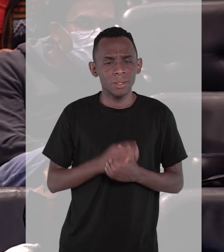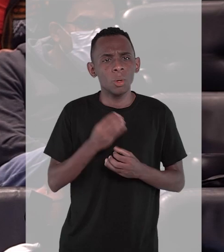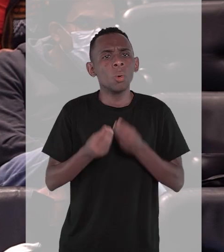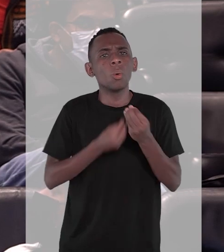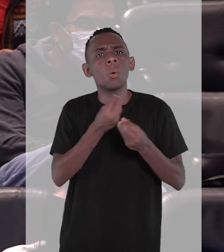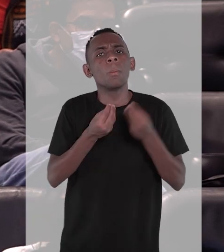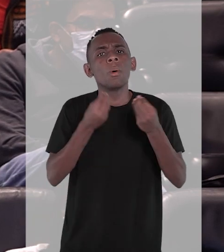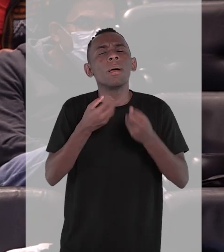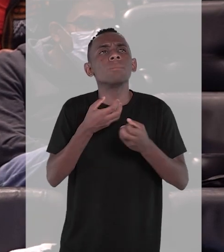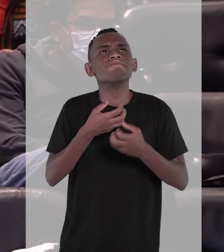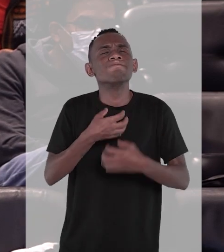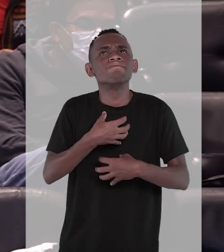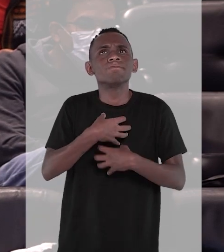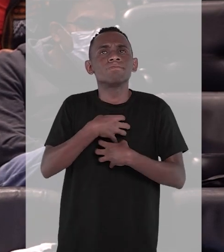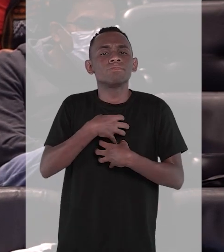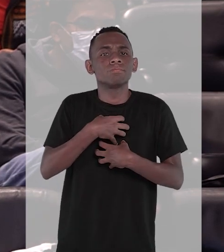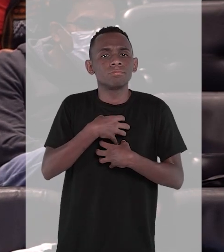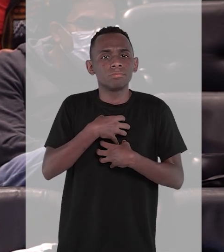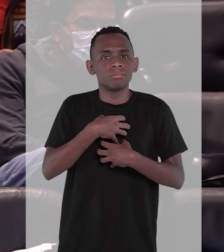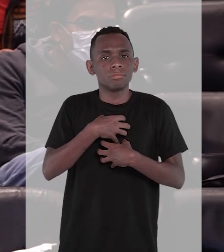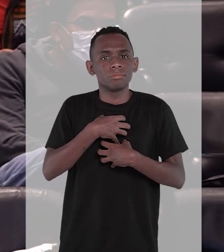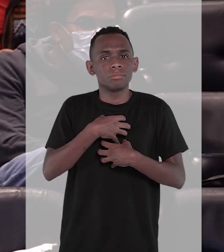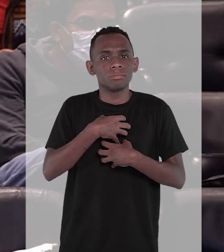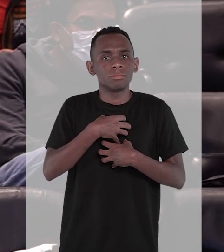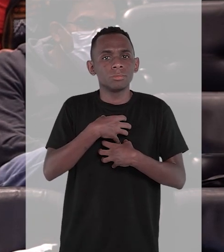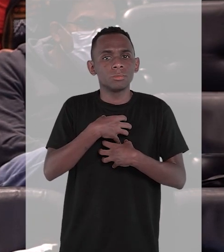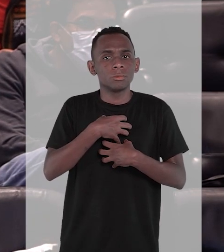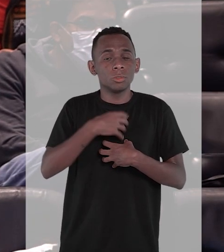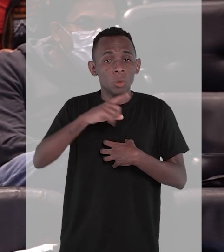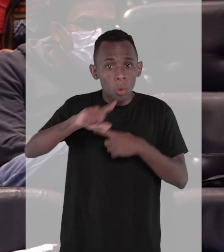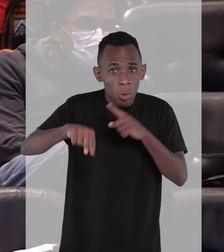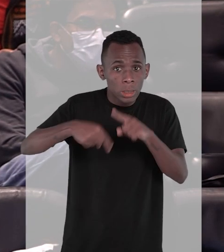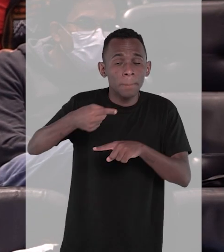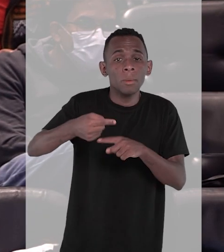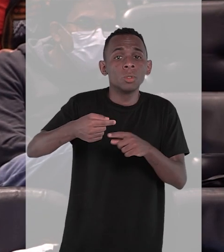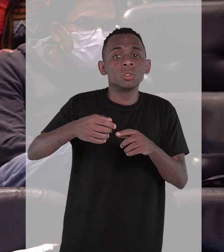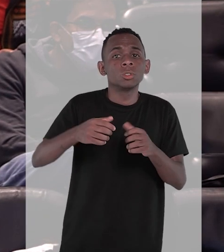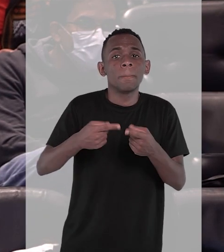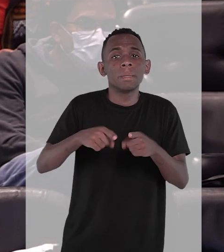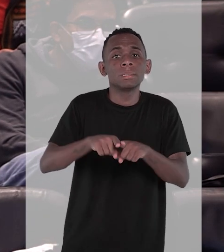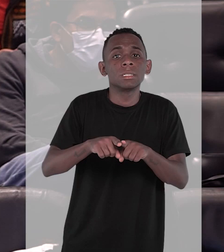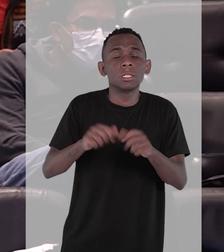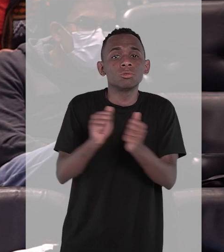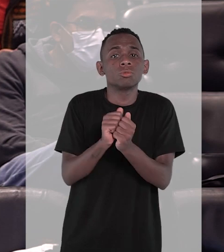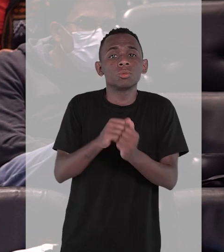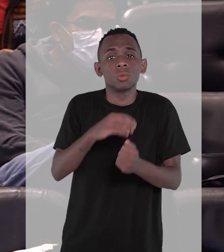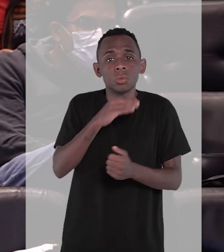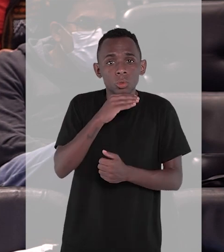Como é a sensação de fazer o pós-fácil do Drummond?